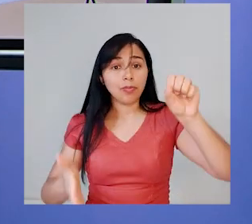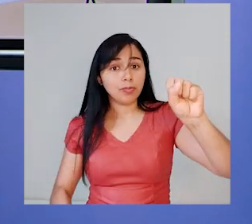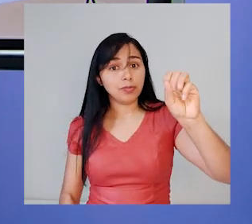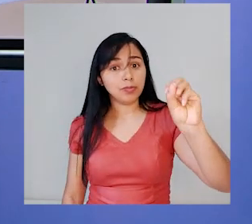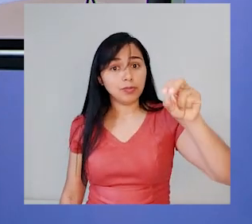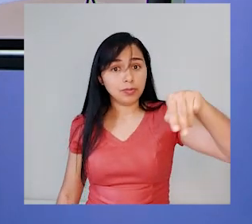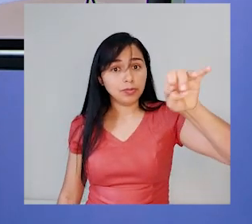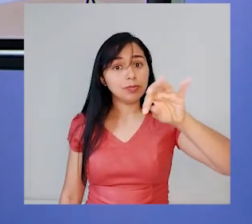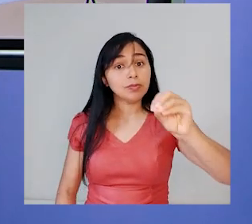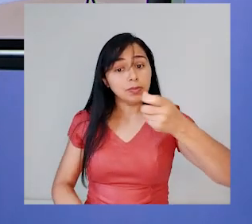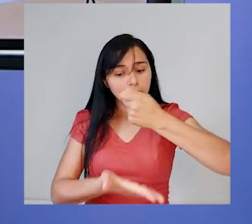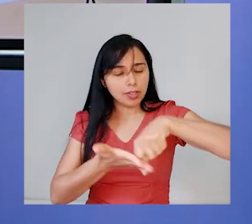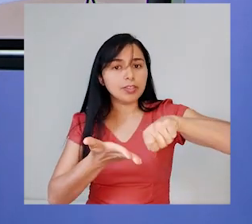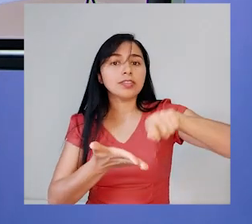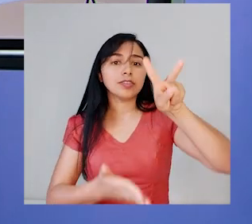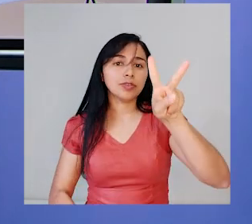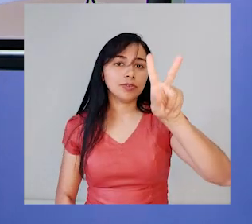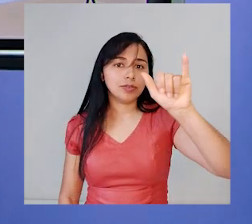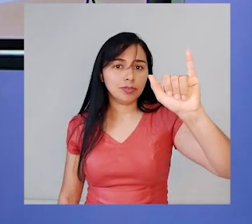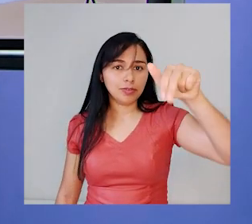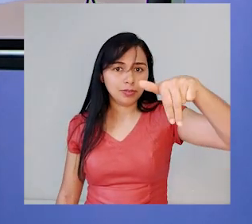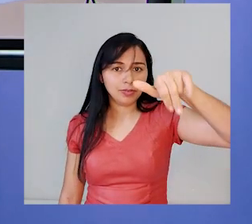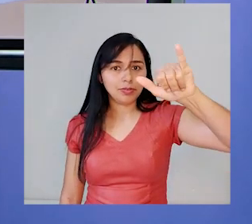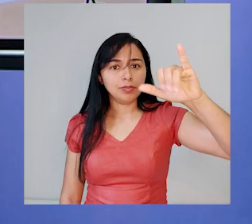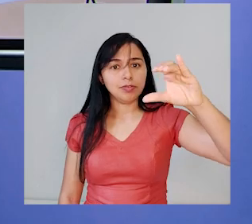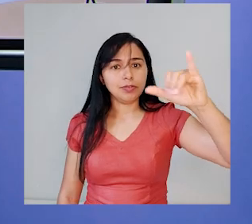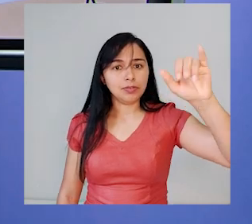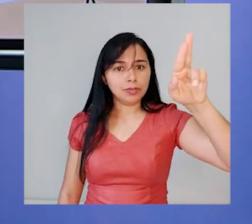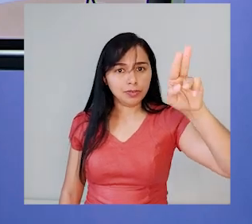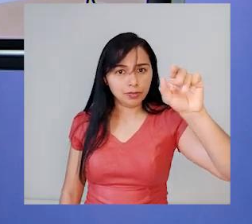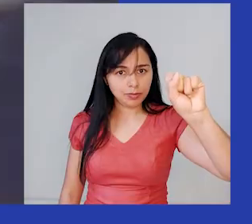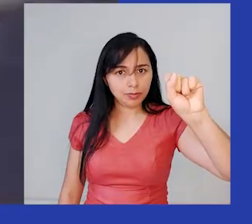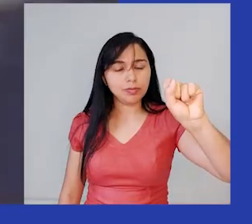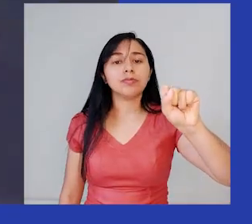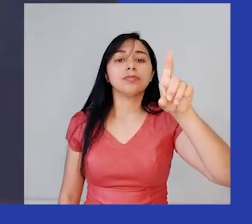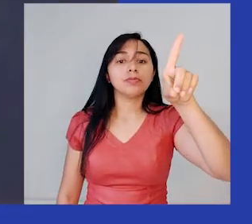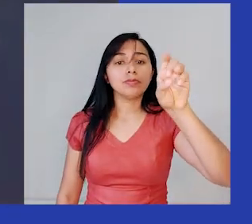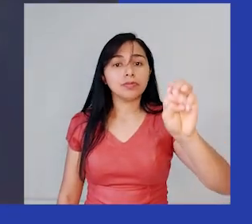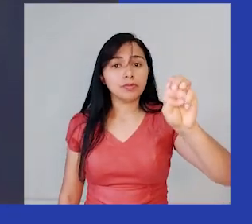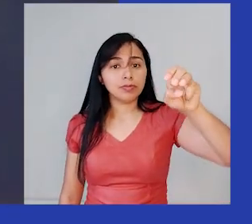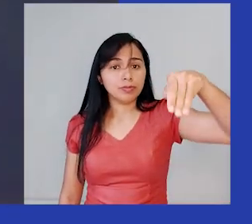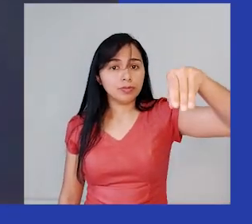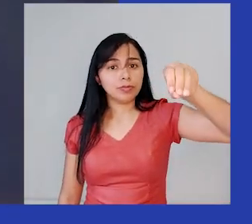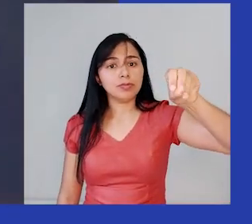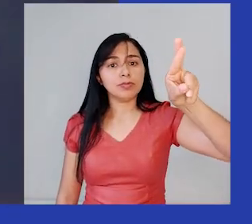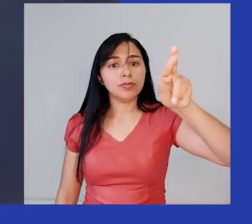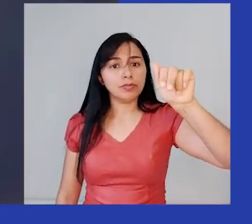que poderia, que é o autor deste poema, Vinícius de Moraes. Vamos acompanhar.